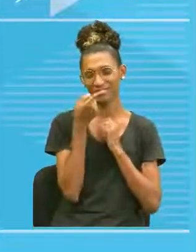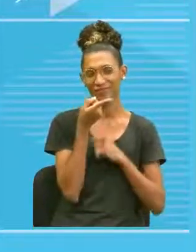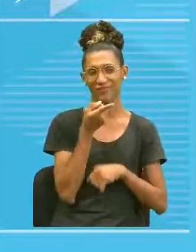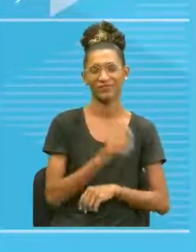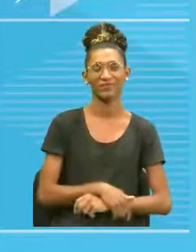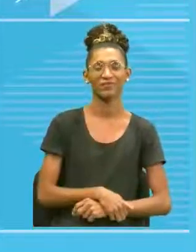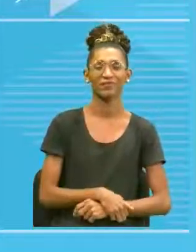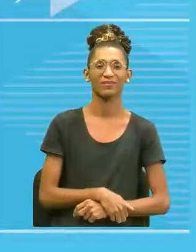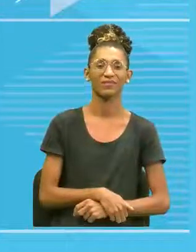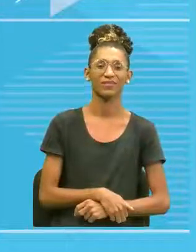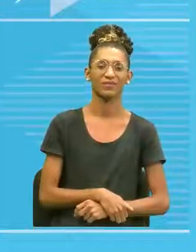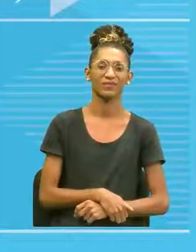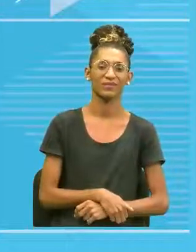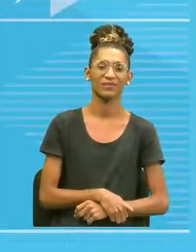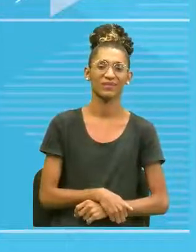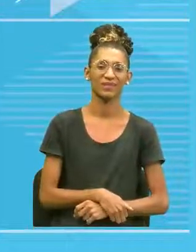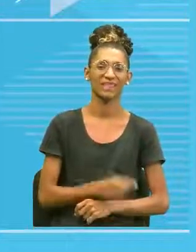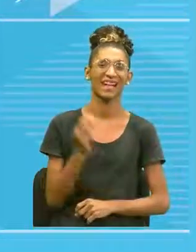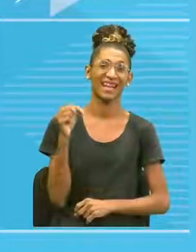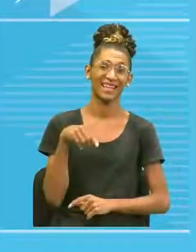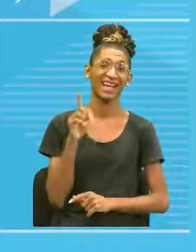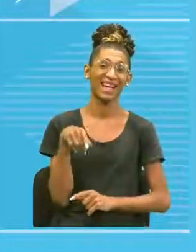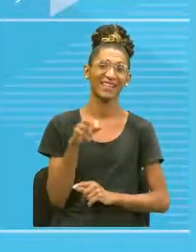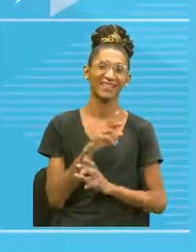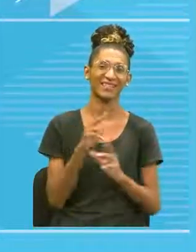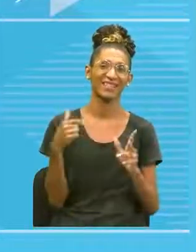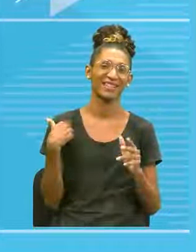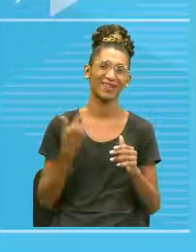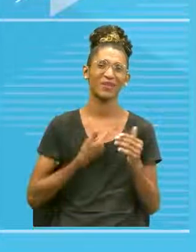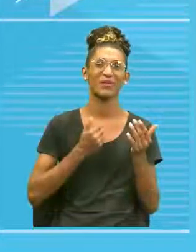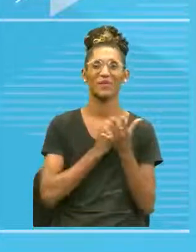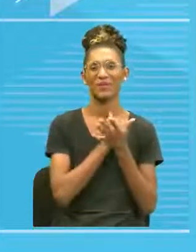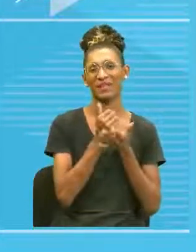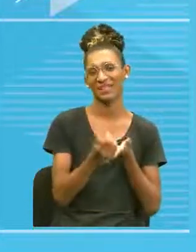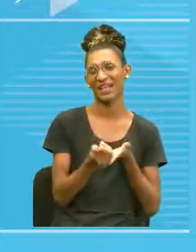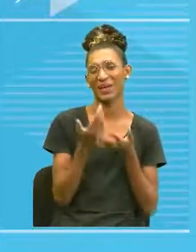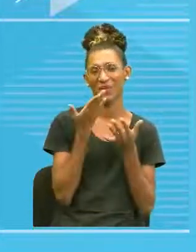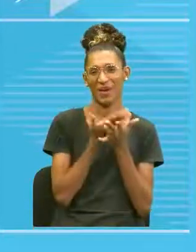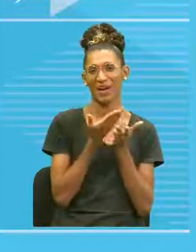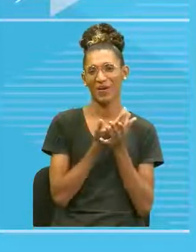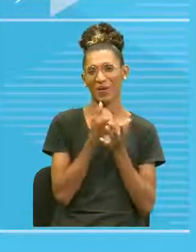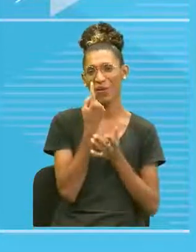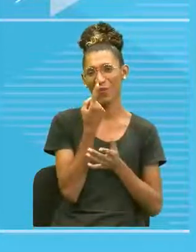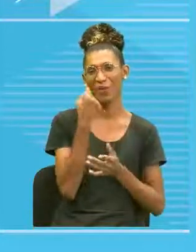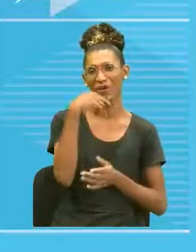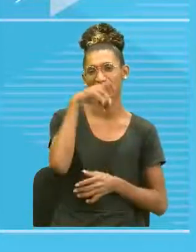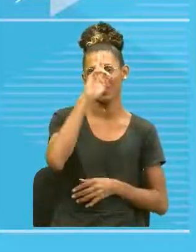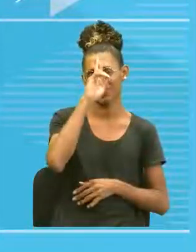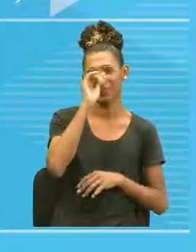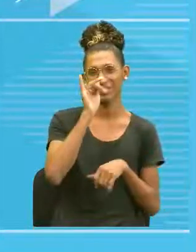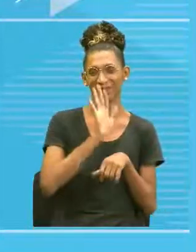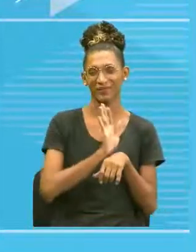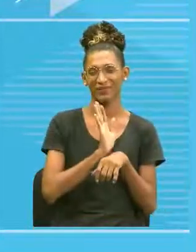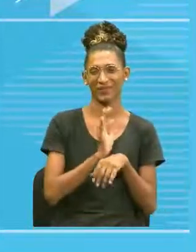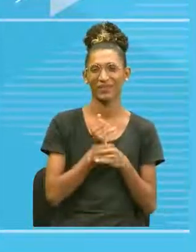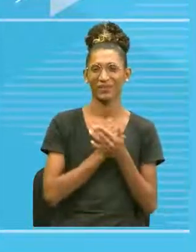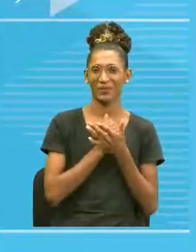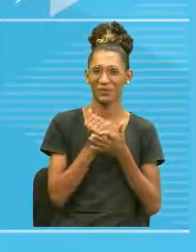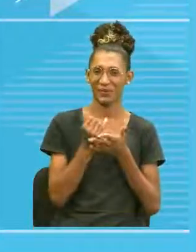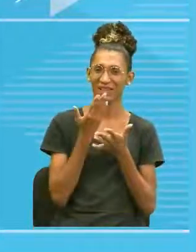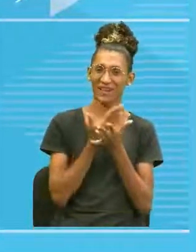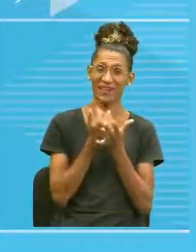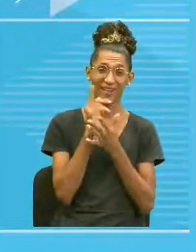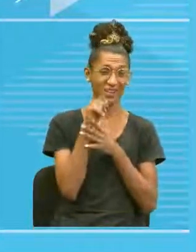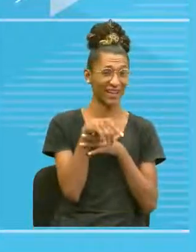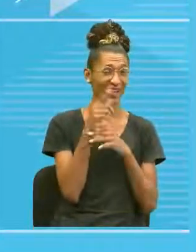aqui a gente começa a aula né Nós não é quando a uma hora da tarde que era hora que deveria